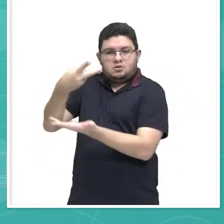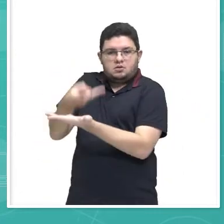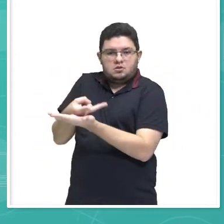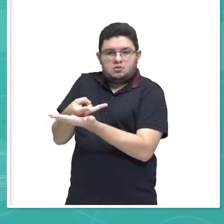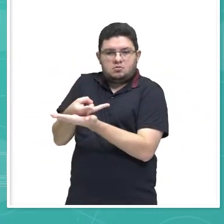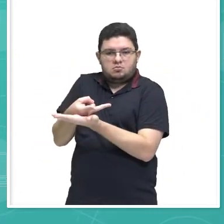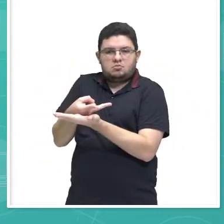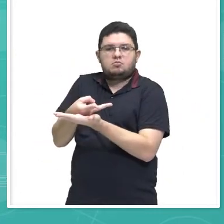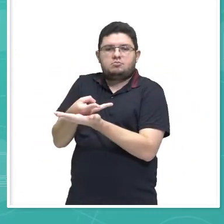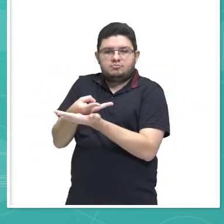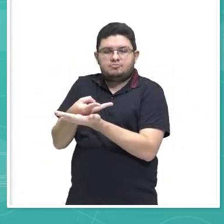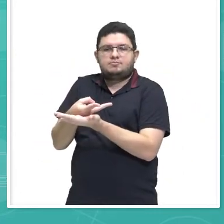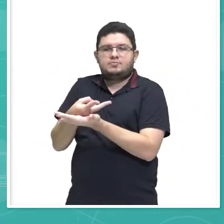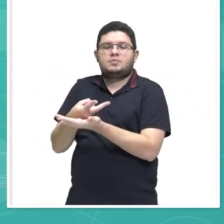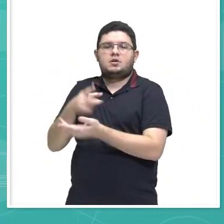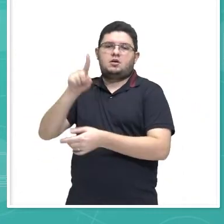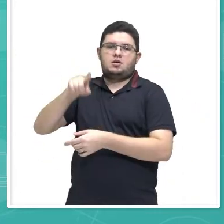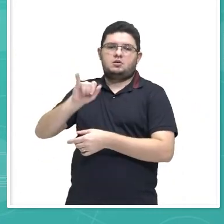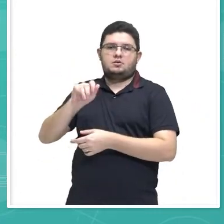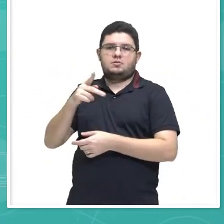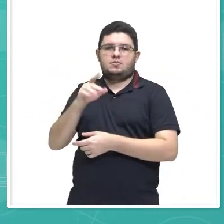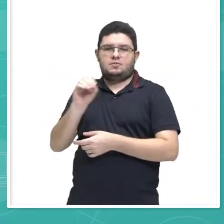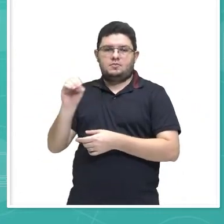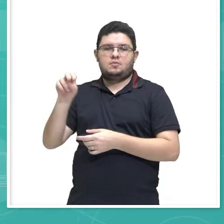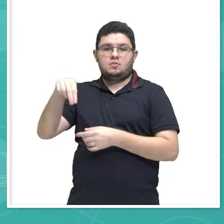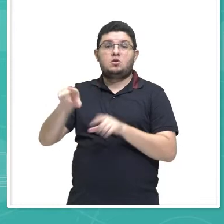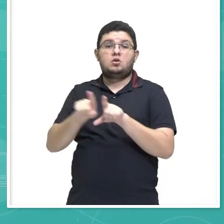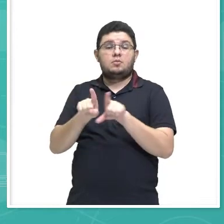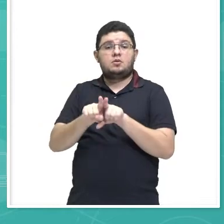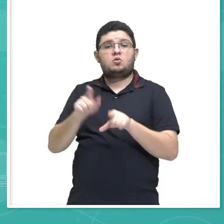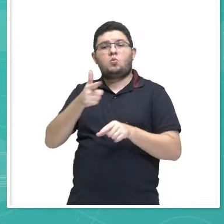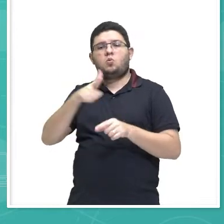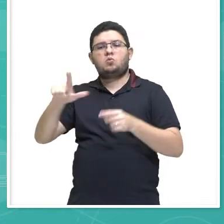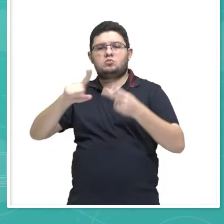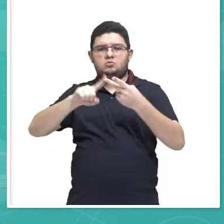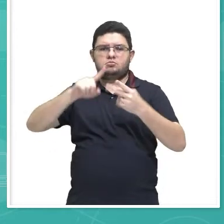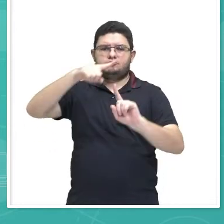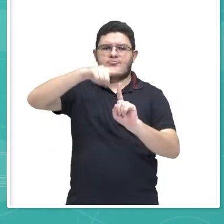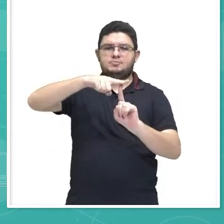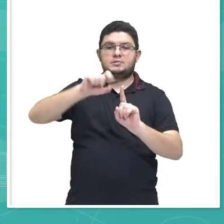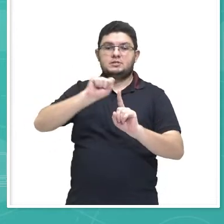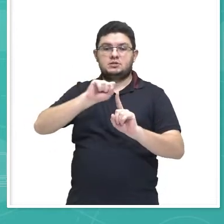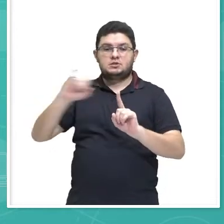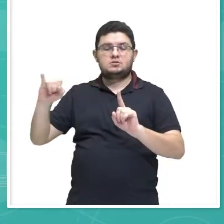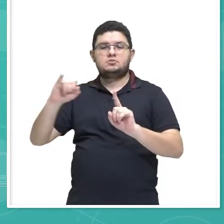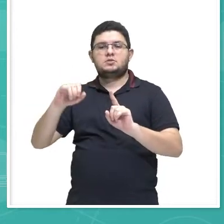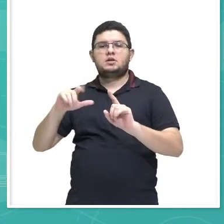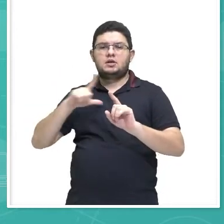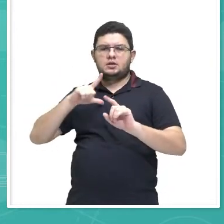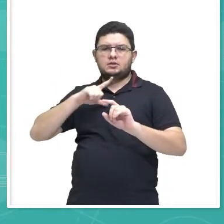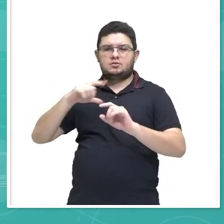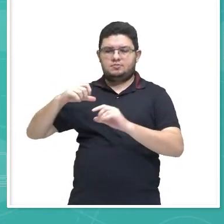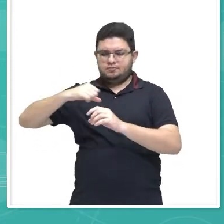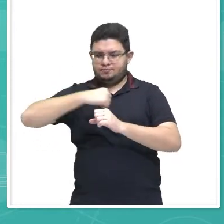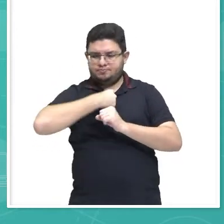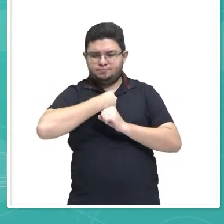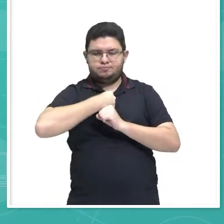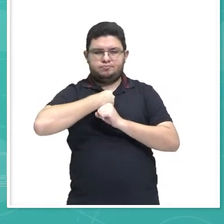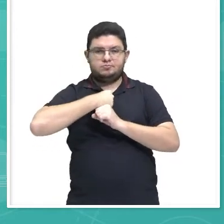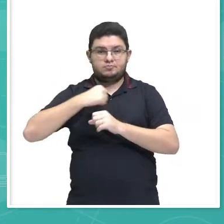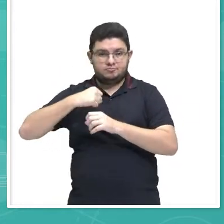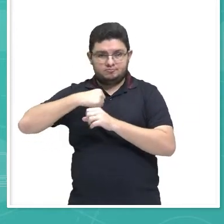a técnica vem em seguida de um estrangulamento, uma chave de articulação bem aplicada